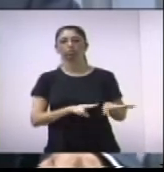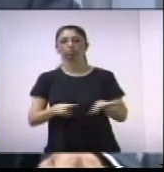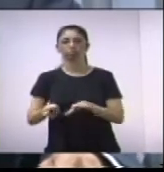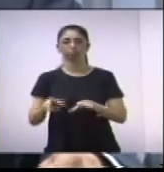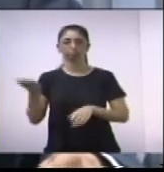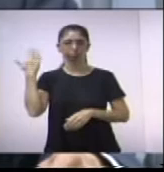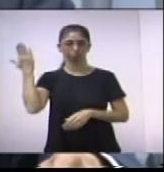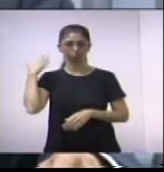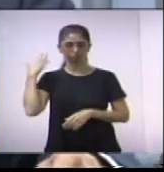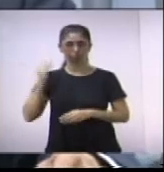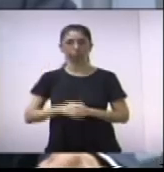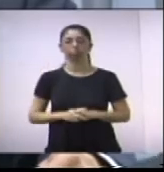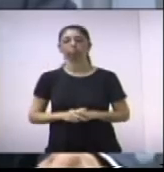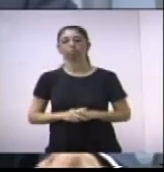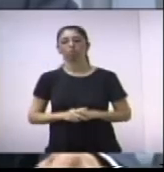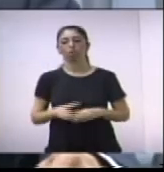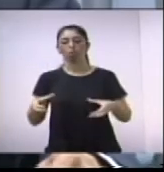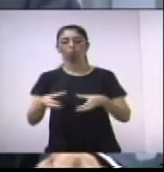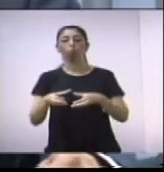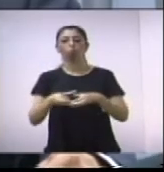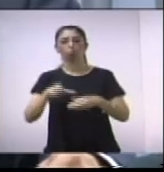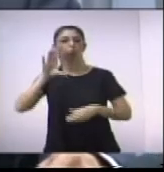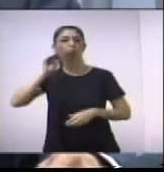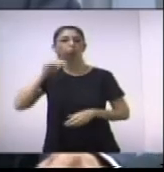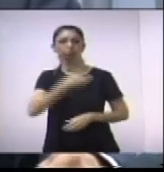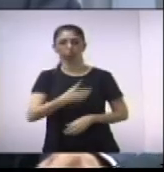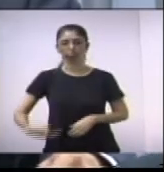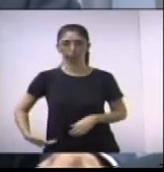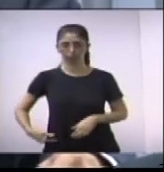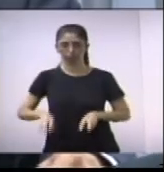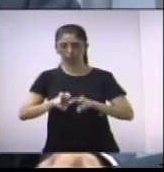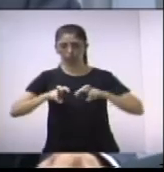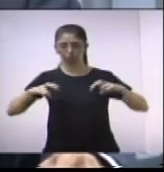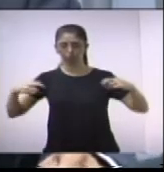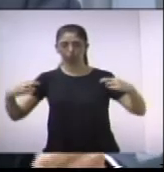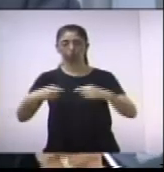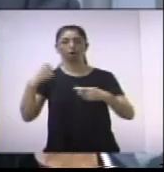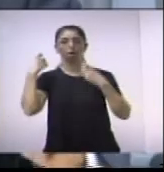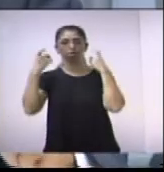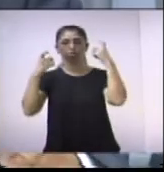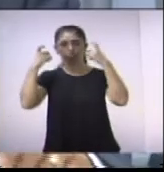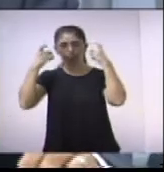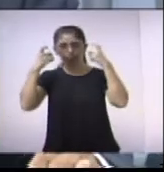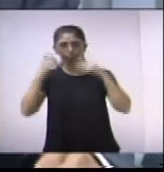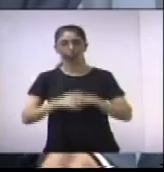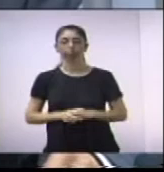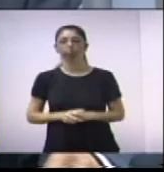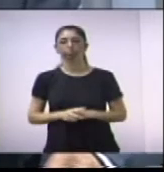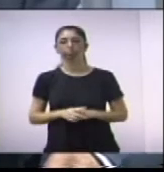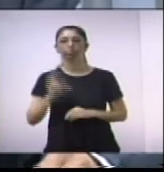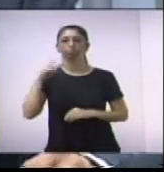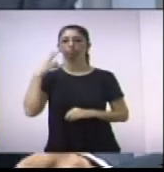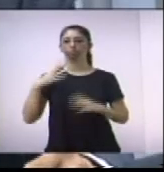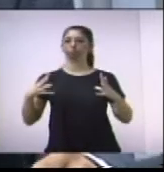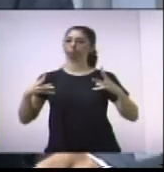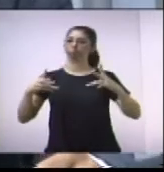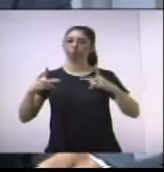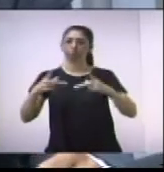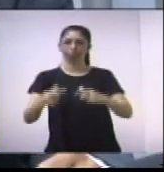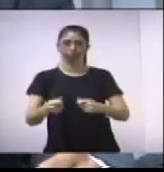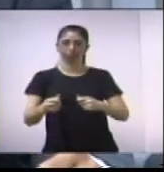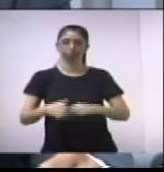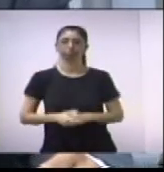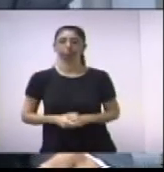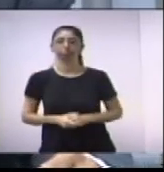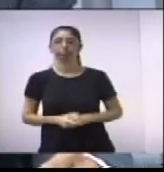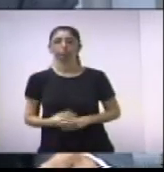reunião da Comissão do Funcionalismo, onde participaram os vereadores que compõem